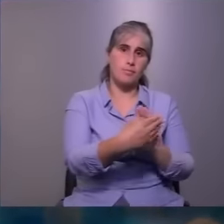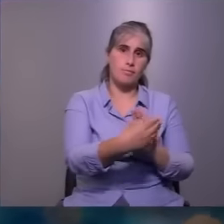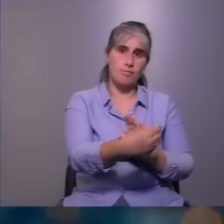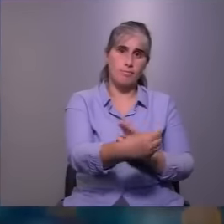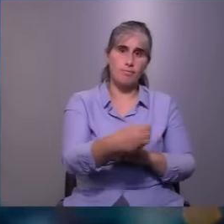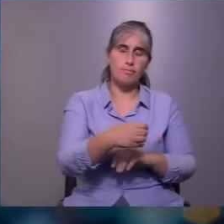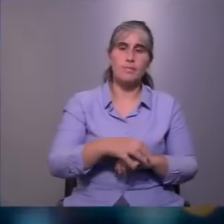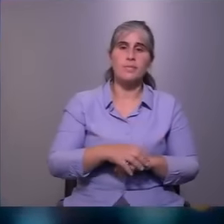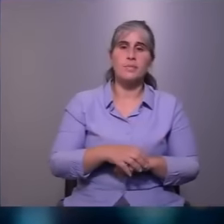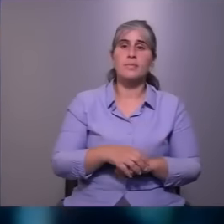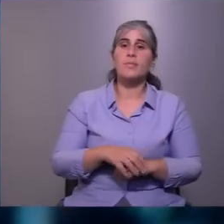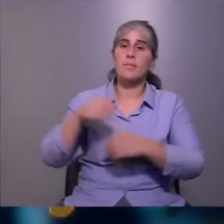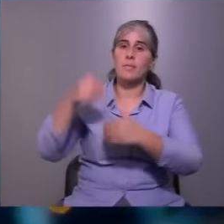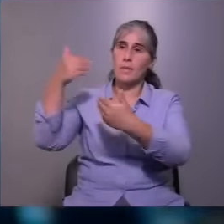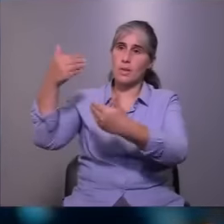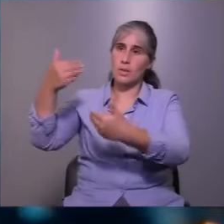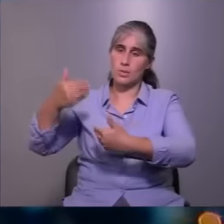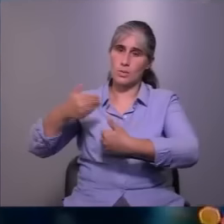noite.